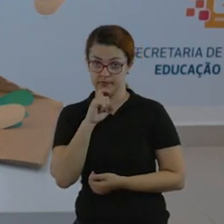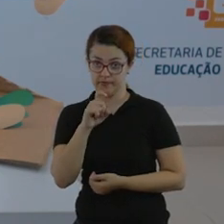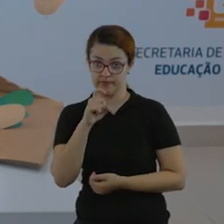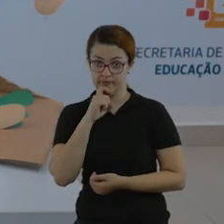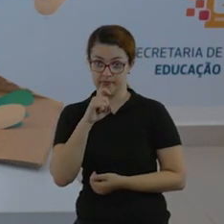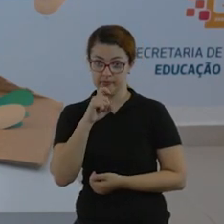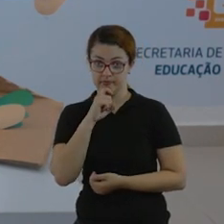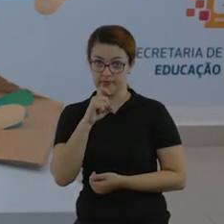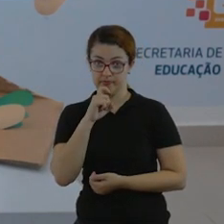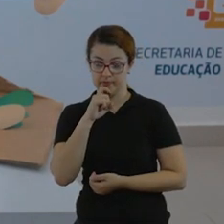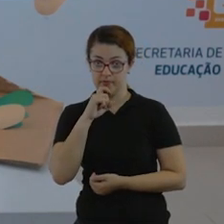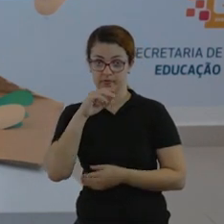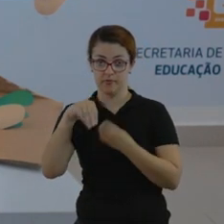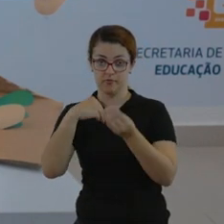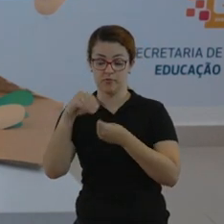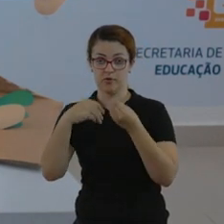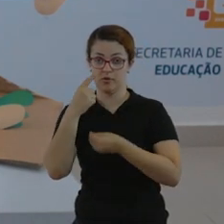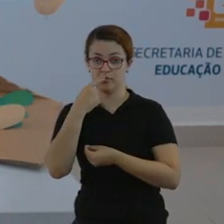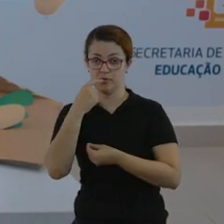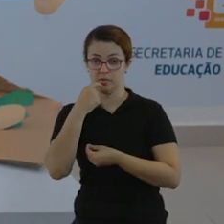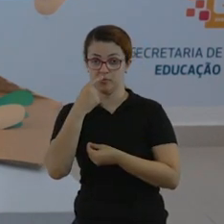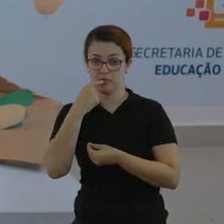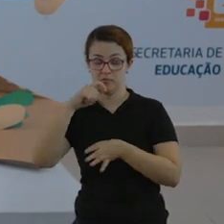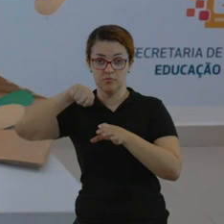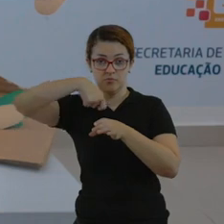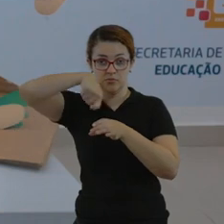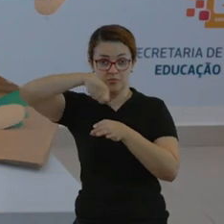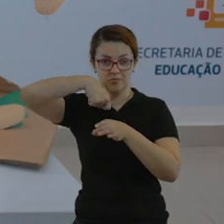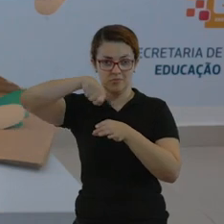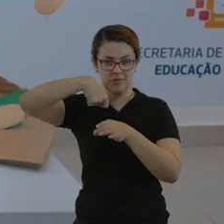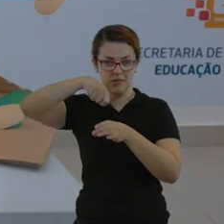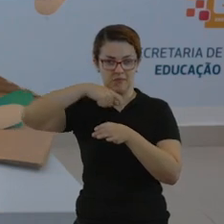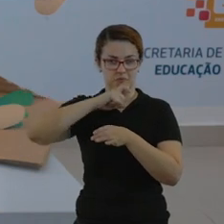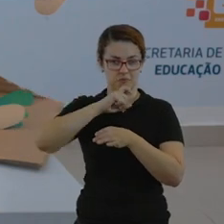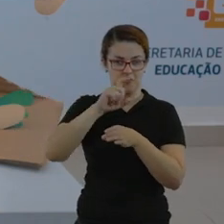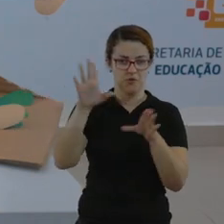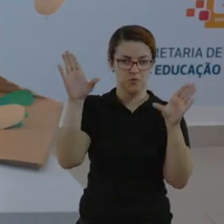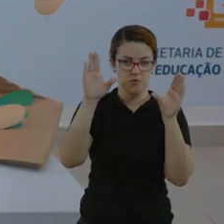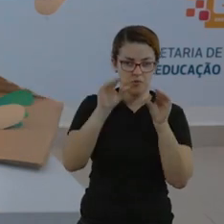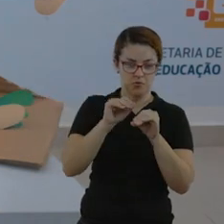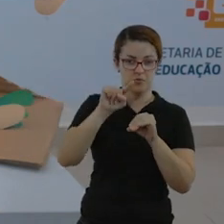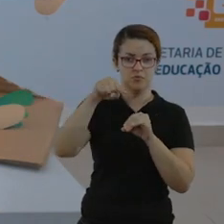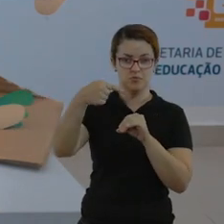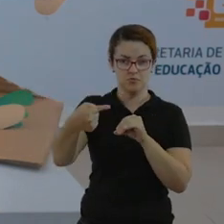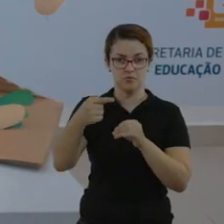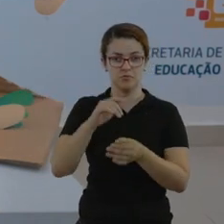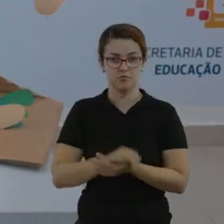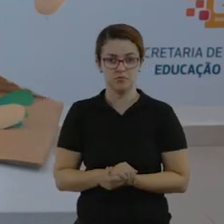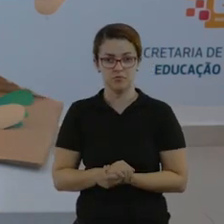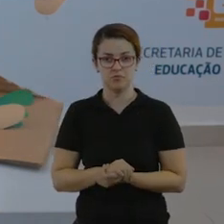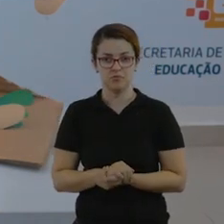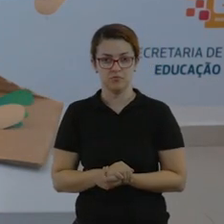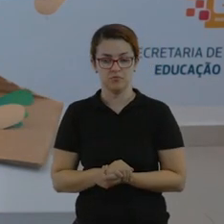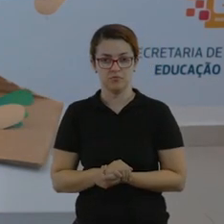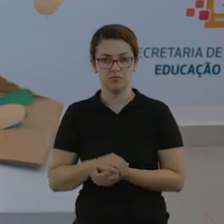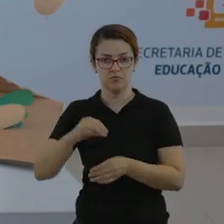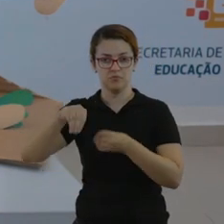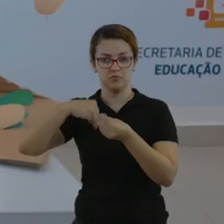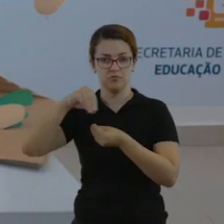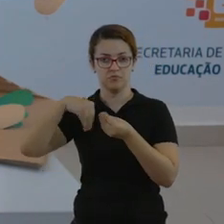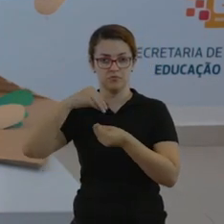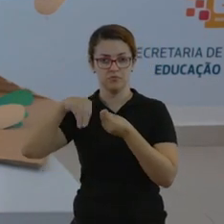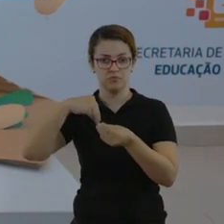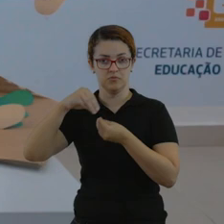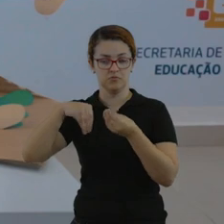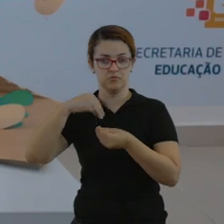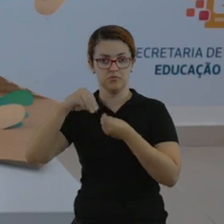e vou colocar um pouco de tinta vermelha para criar um verde um pouco mais escuro. E depois eu vou pegar um pouco de tinta